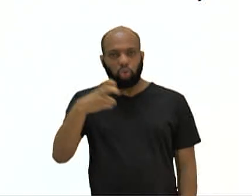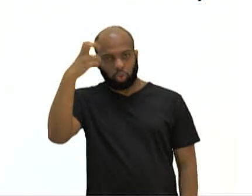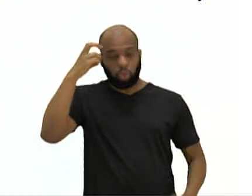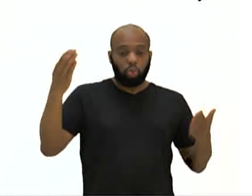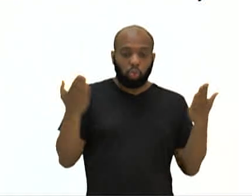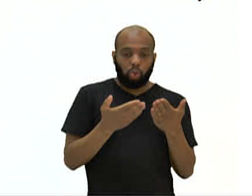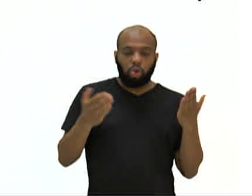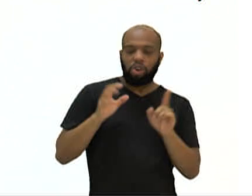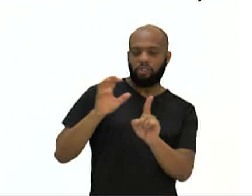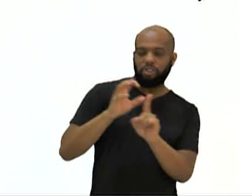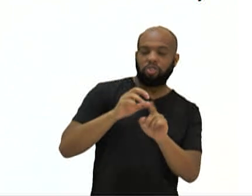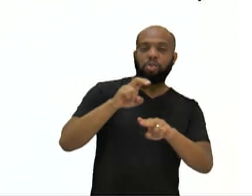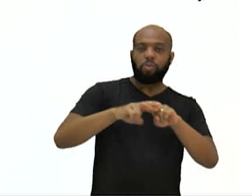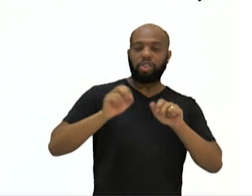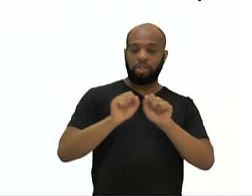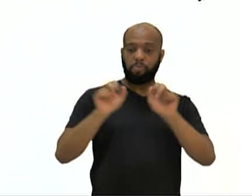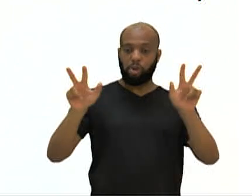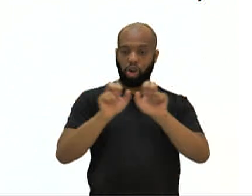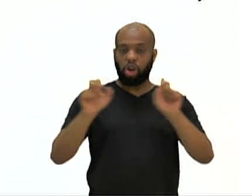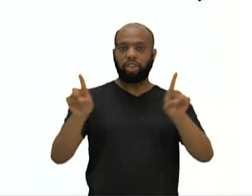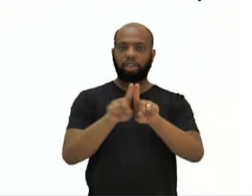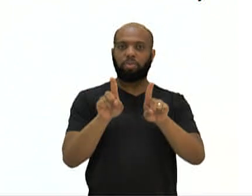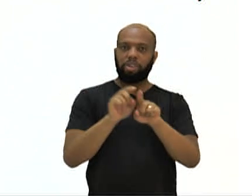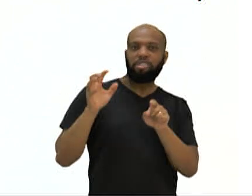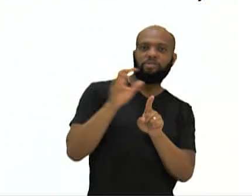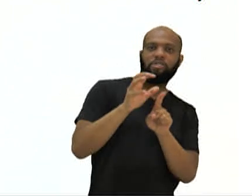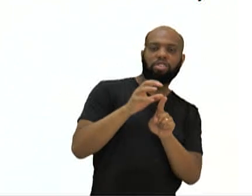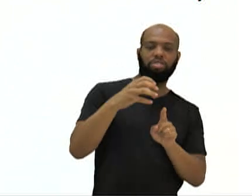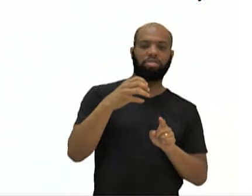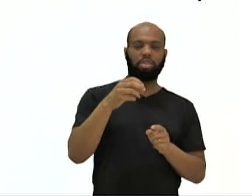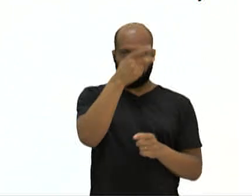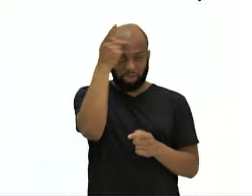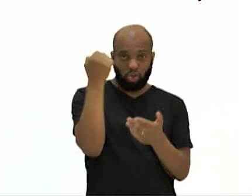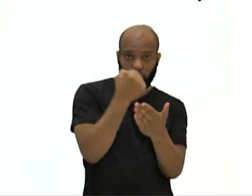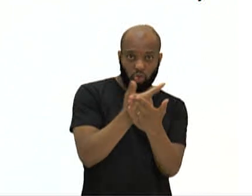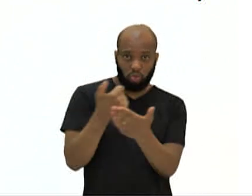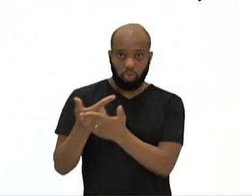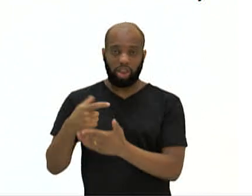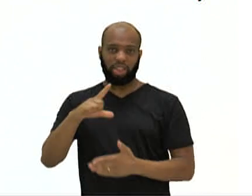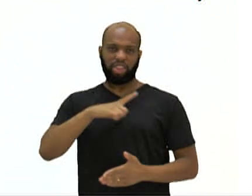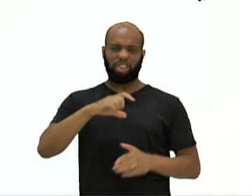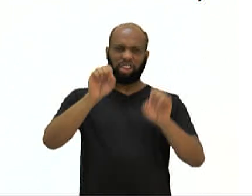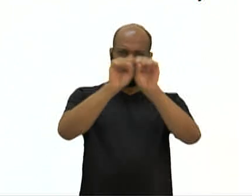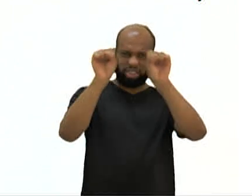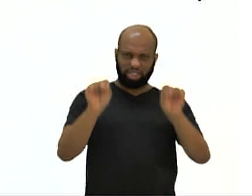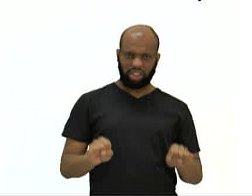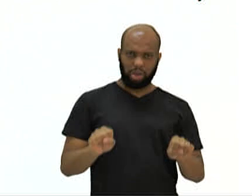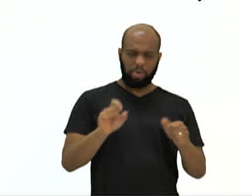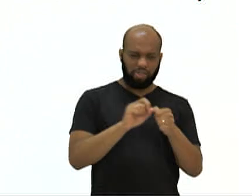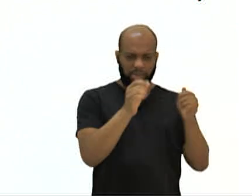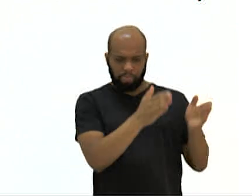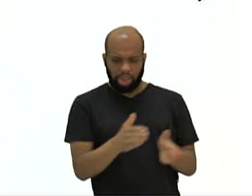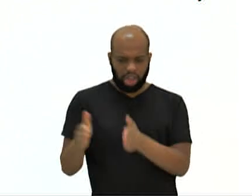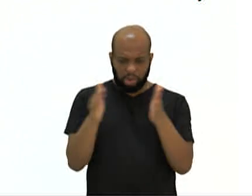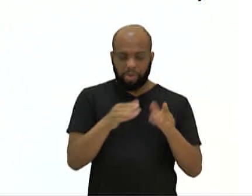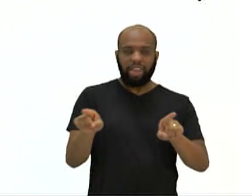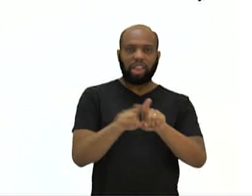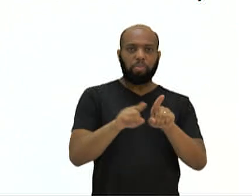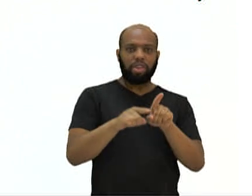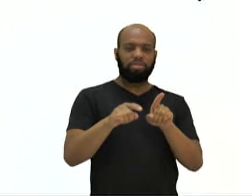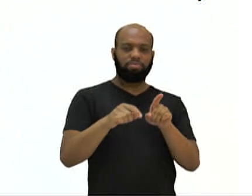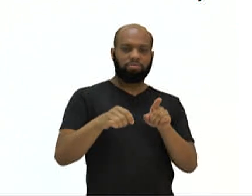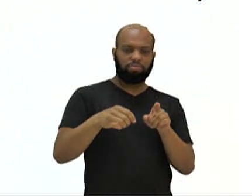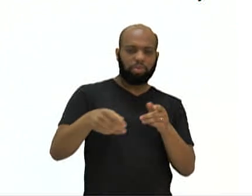influenciados por modismos e estímulos ao consumo, que é proporcionado por um sistema de produção e ampla circulação de